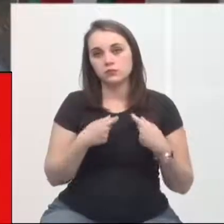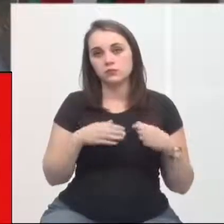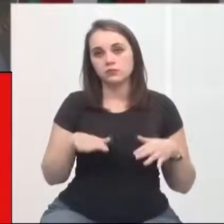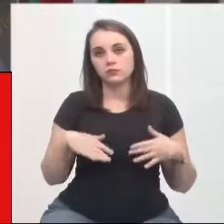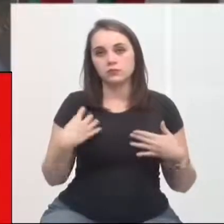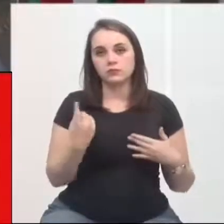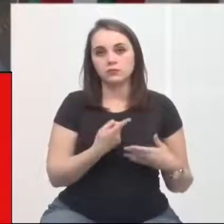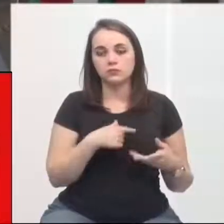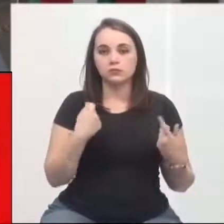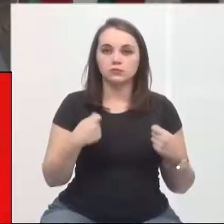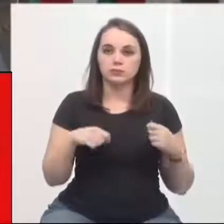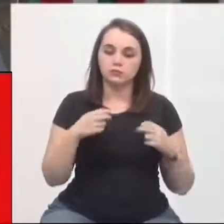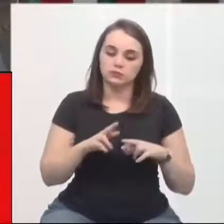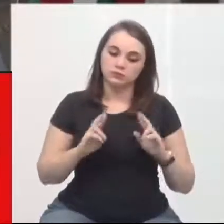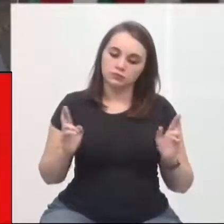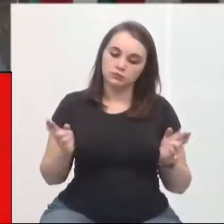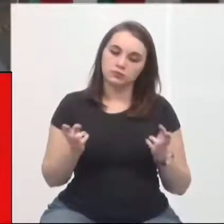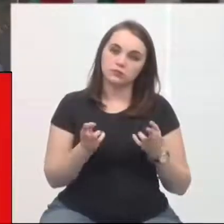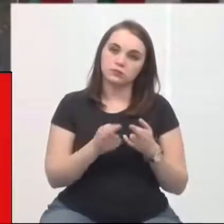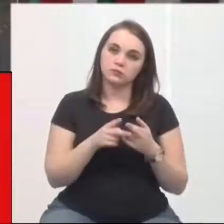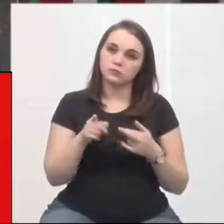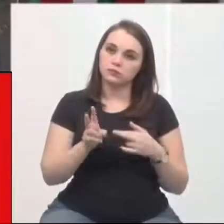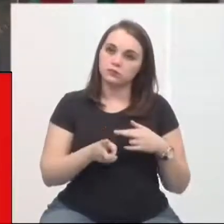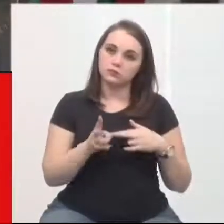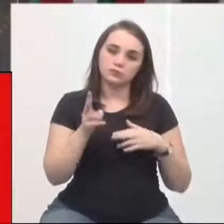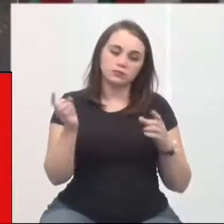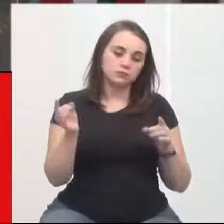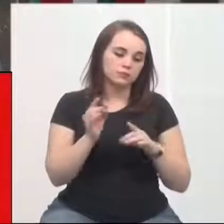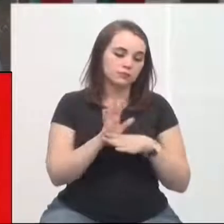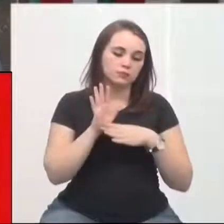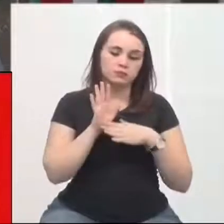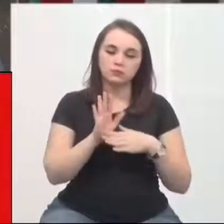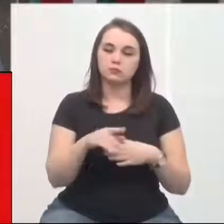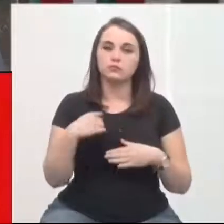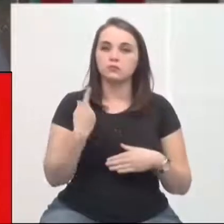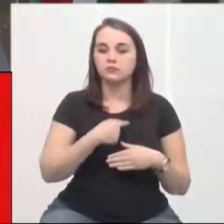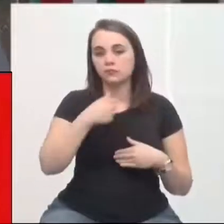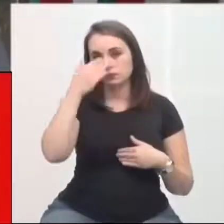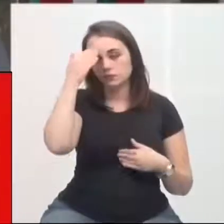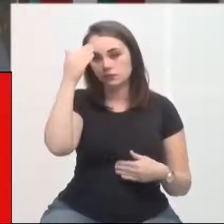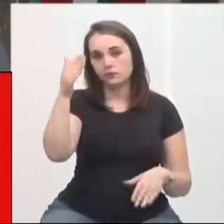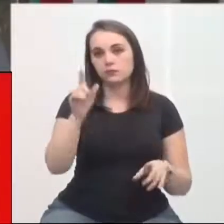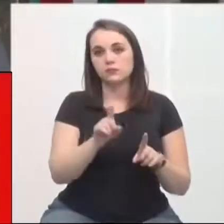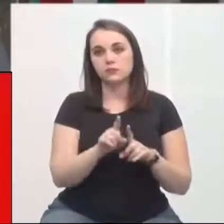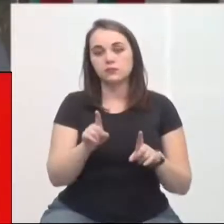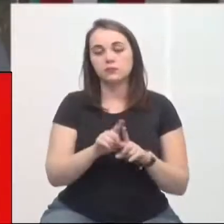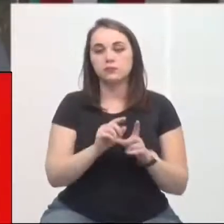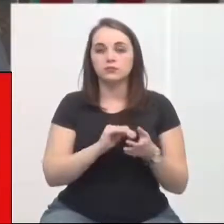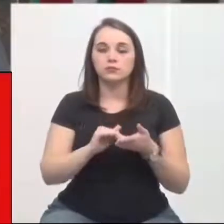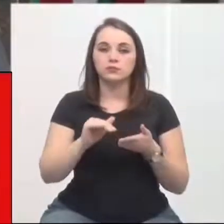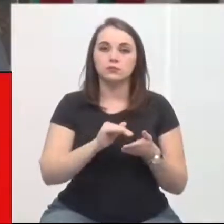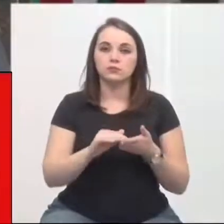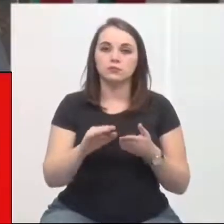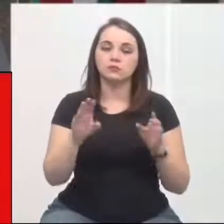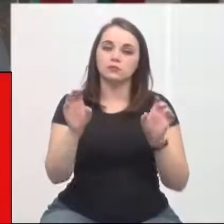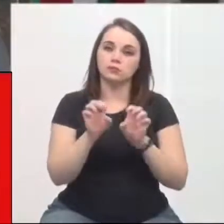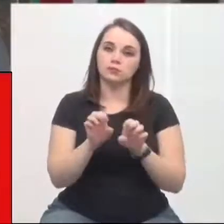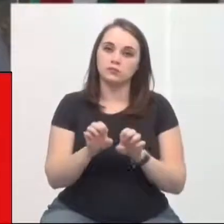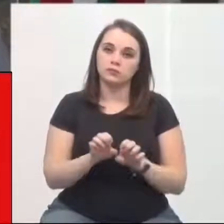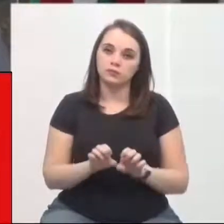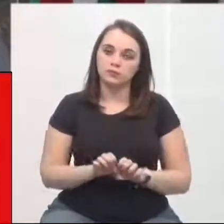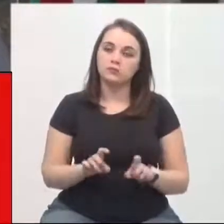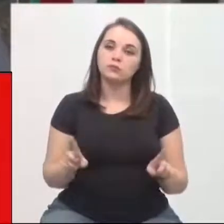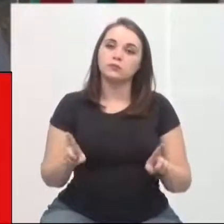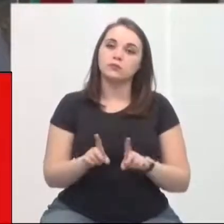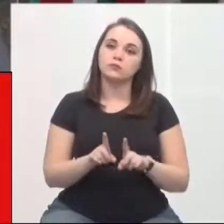precisamos de alguma reunião, alguma coisa, ela está sempre pronta. Mas o nosso agradecimento, então, à Secretaria de Infraestrutura, mas